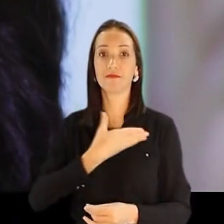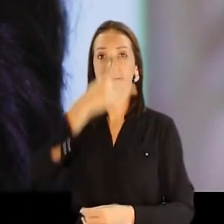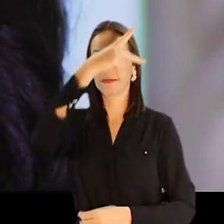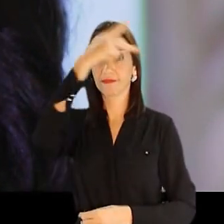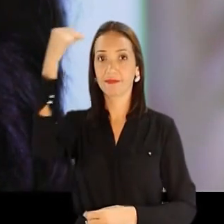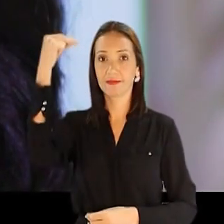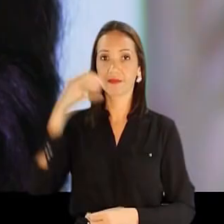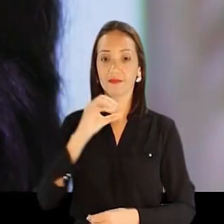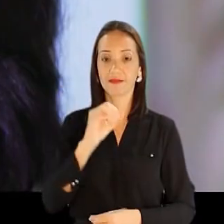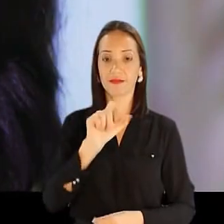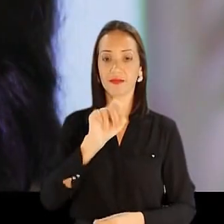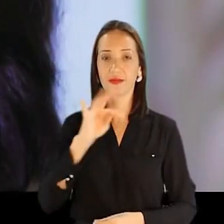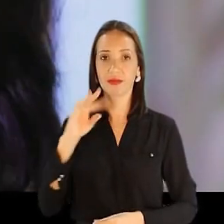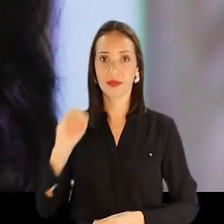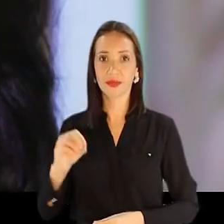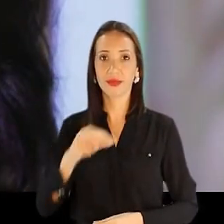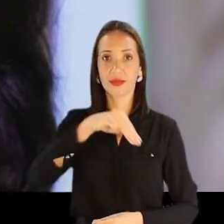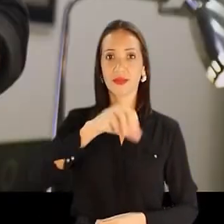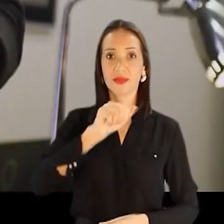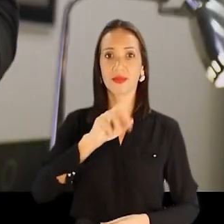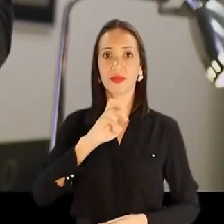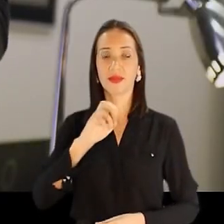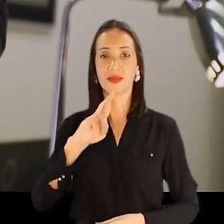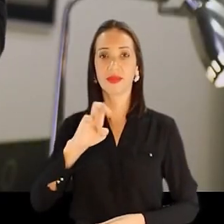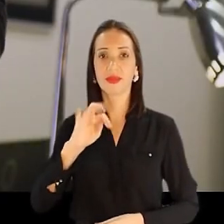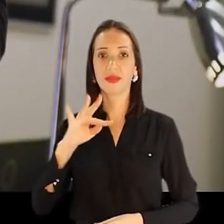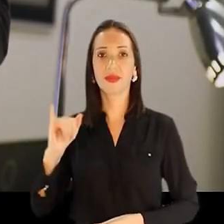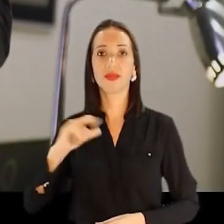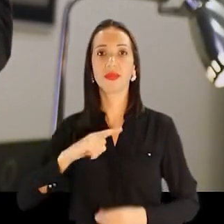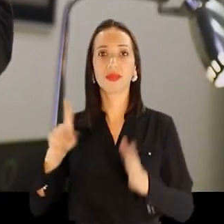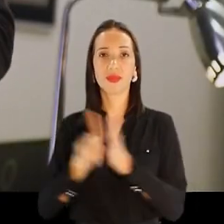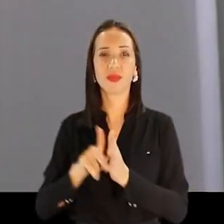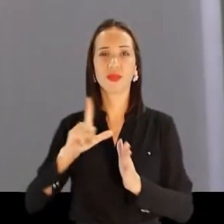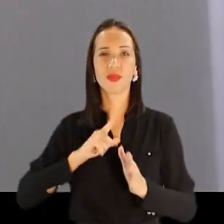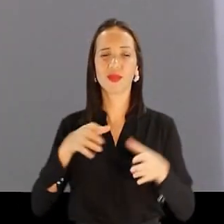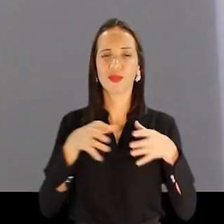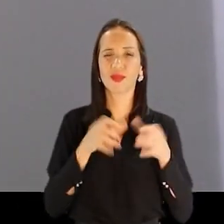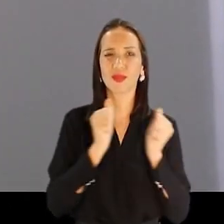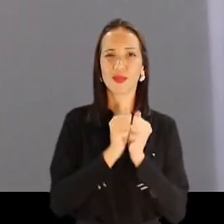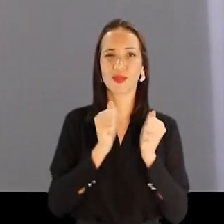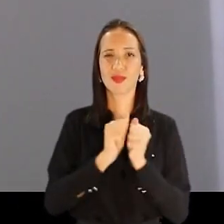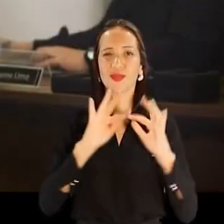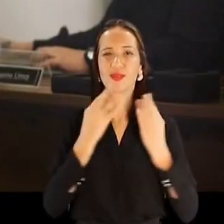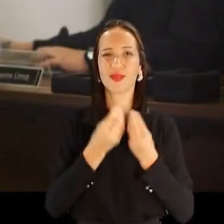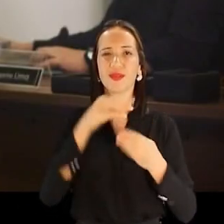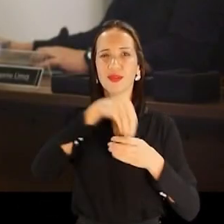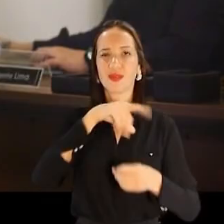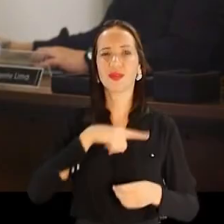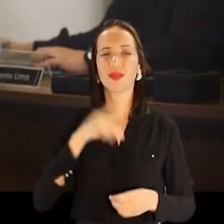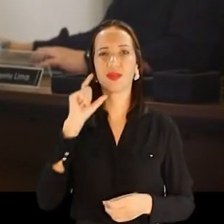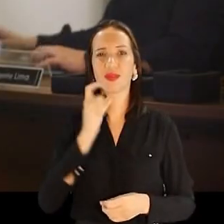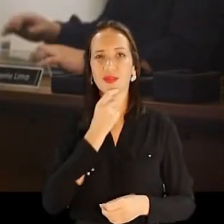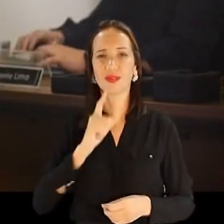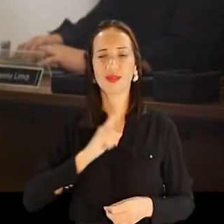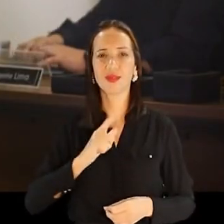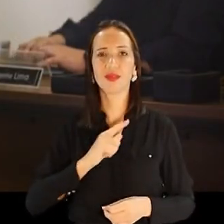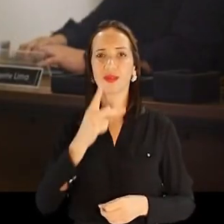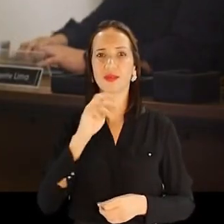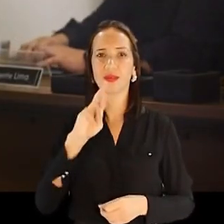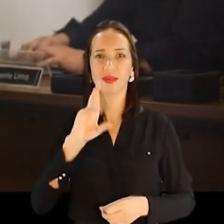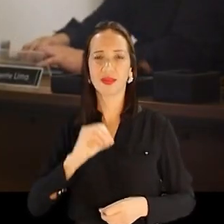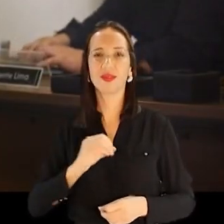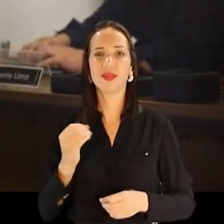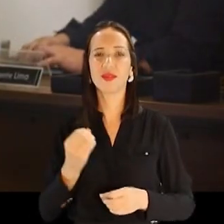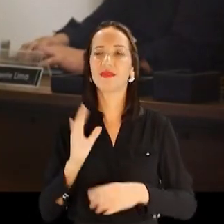amigos do prefeito, Olivato e Marciarelli. O compadre de Ricardo Nunes, Pedro José da Silva, também foi beneficiado